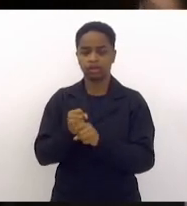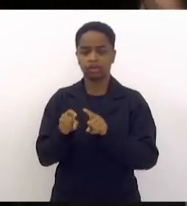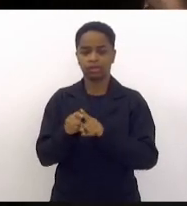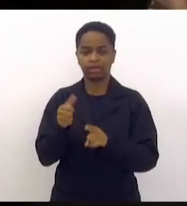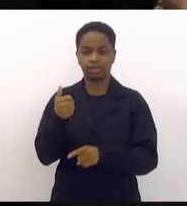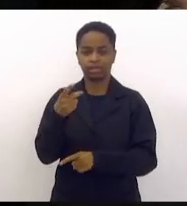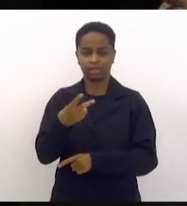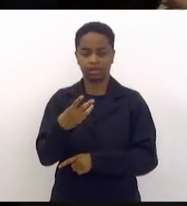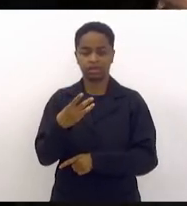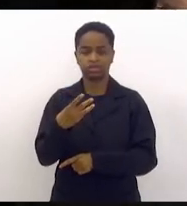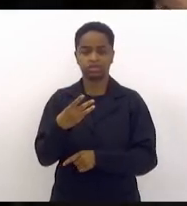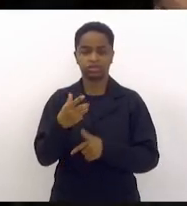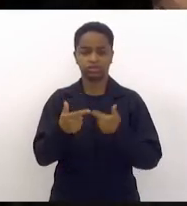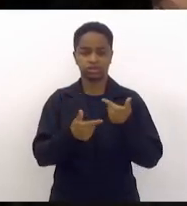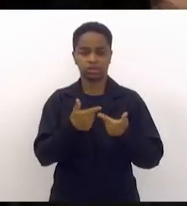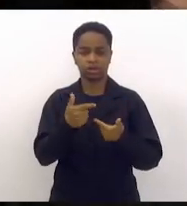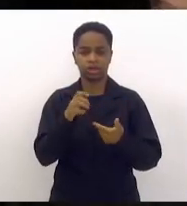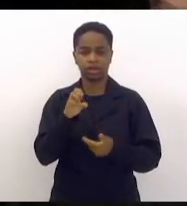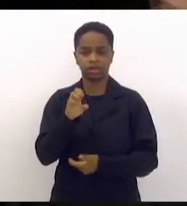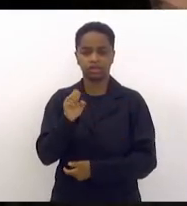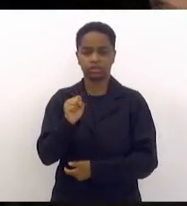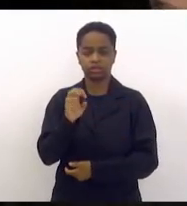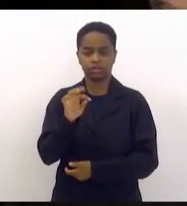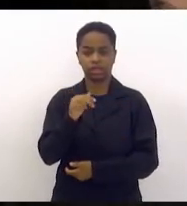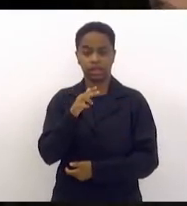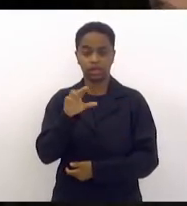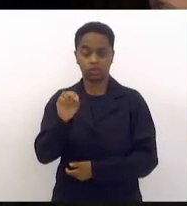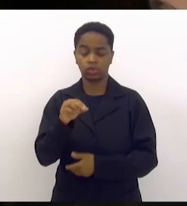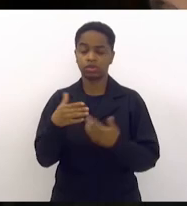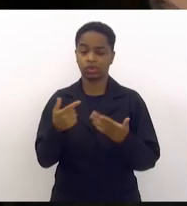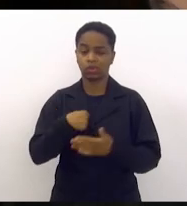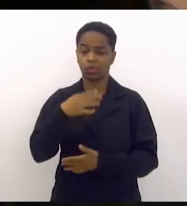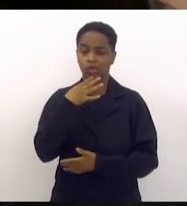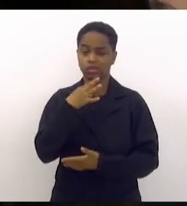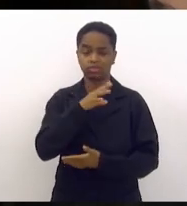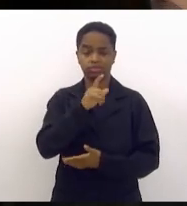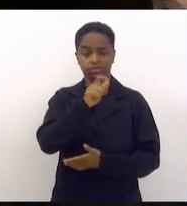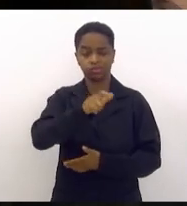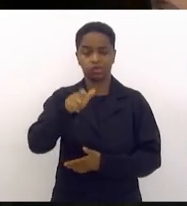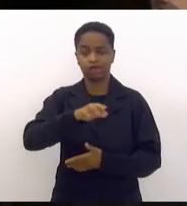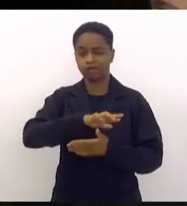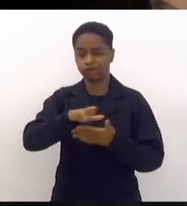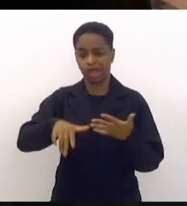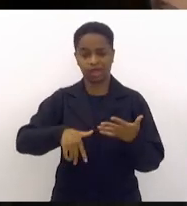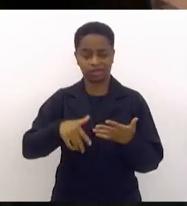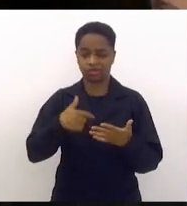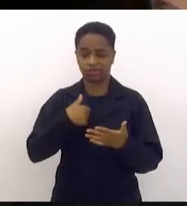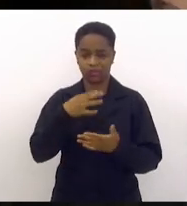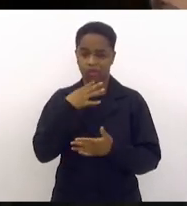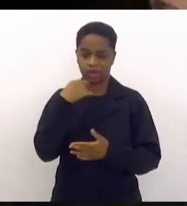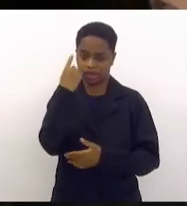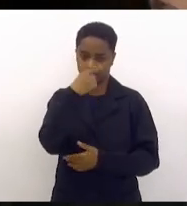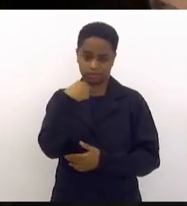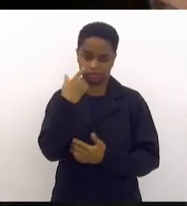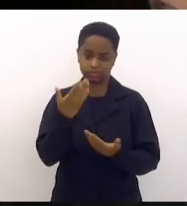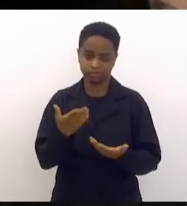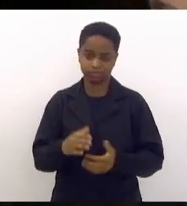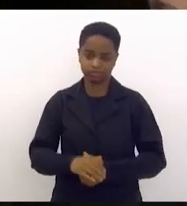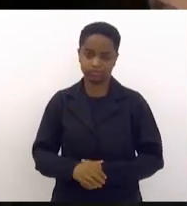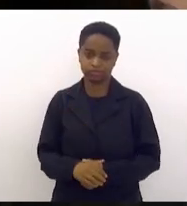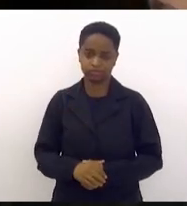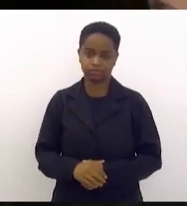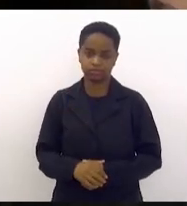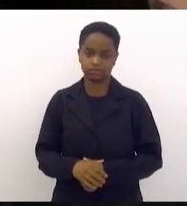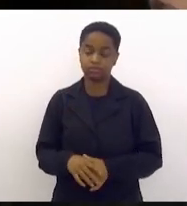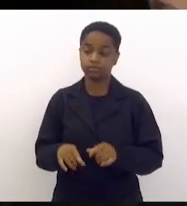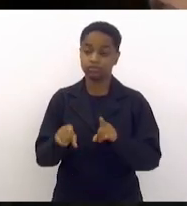53 anos de trabalho então eu já conheci muita gente eu vejo muita gente aqui olha em volta vejo muita gente conhecida e tô vendo